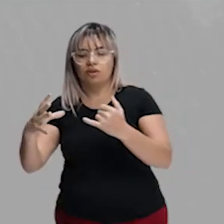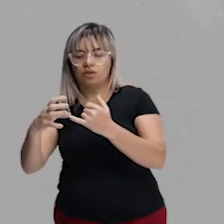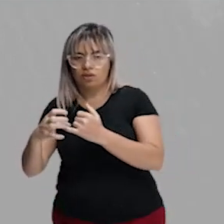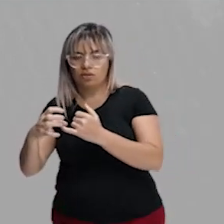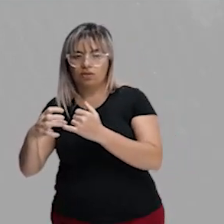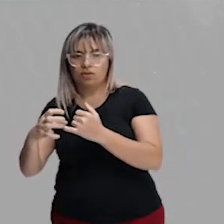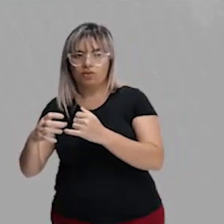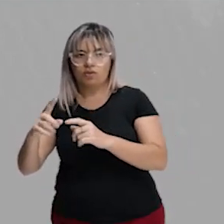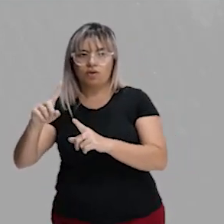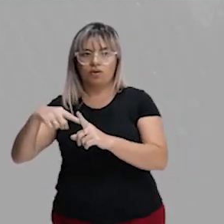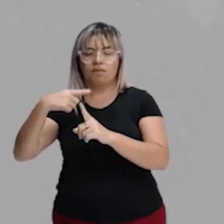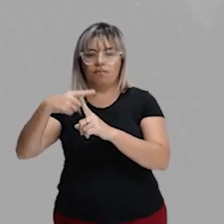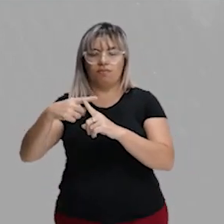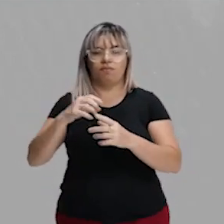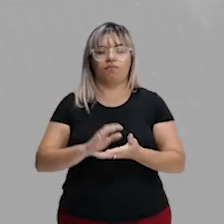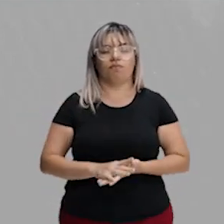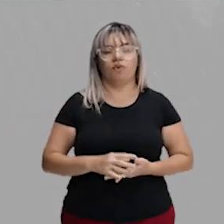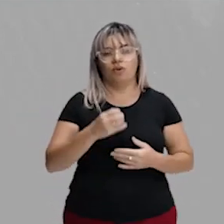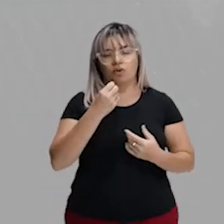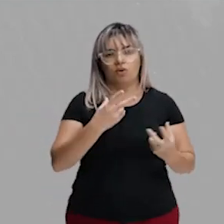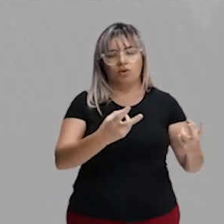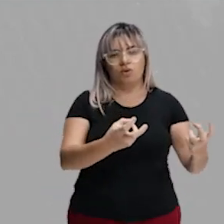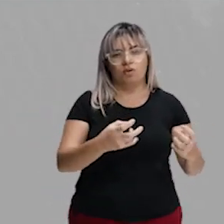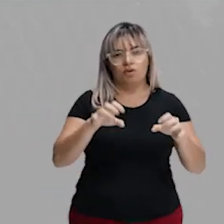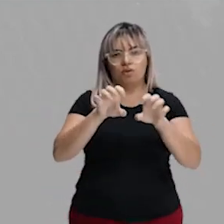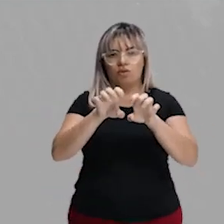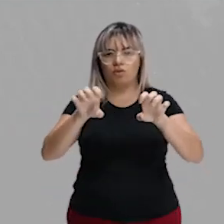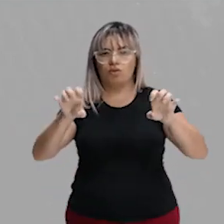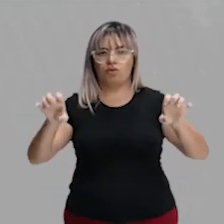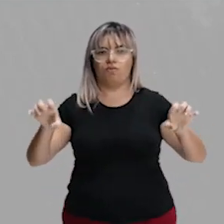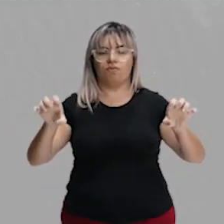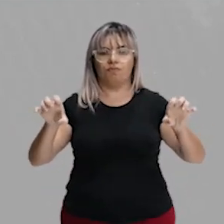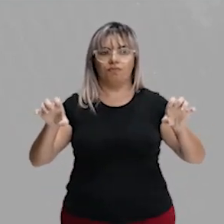Bom, percebam que essas